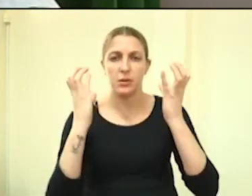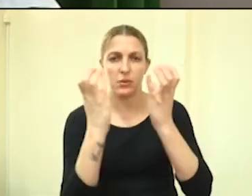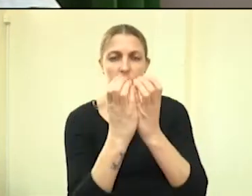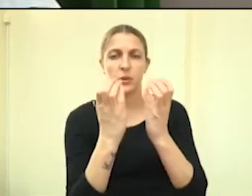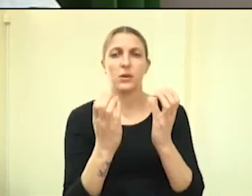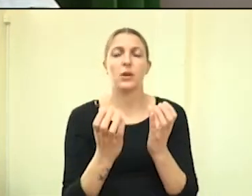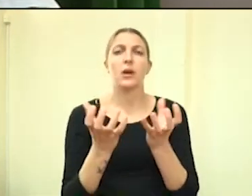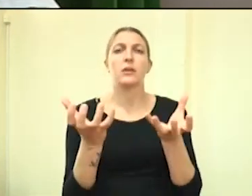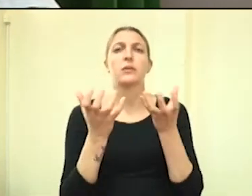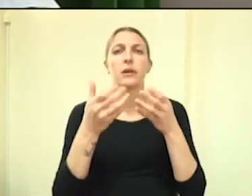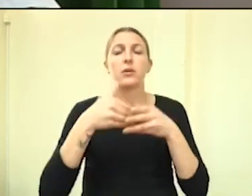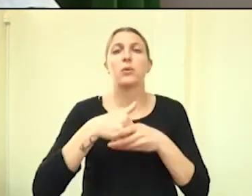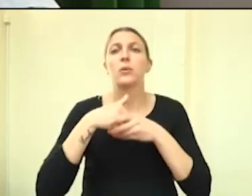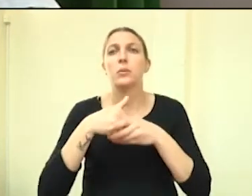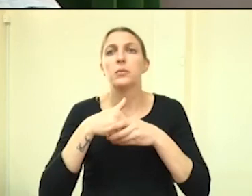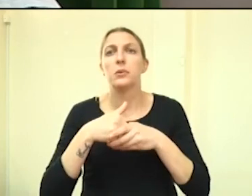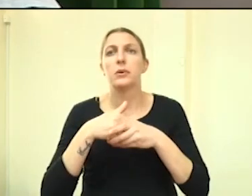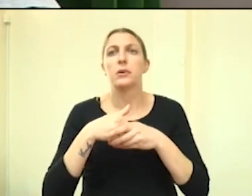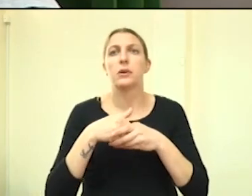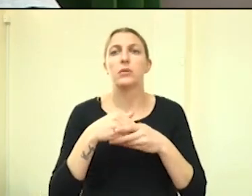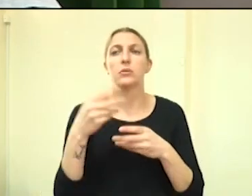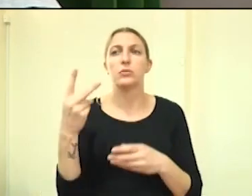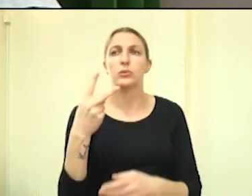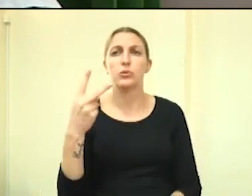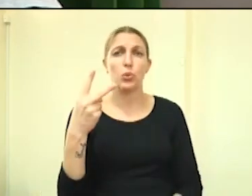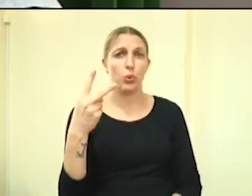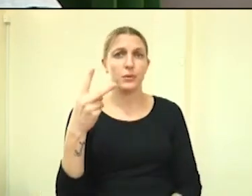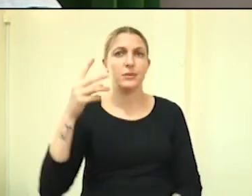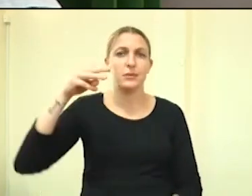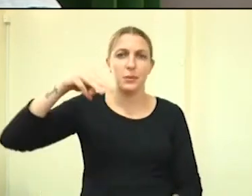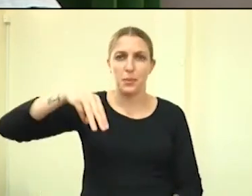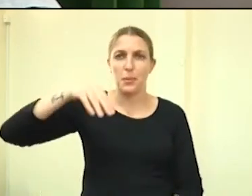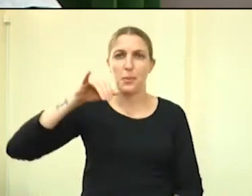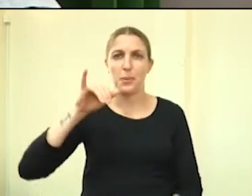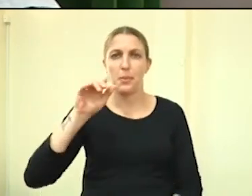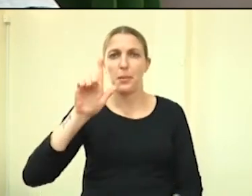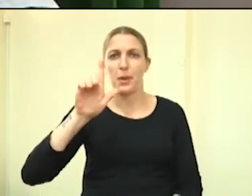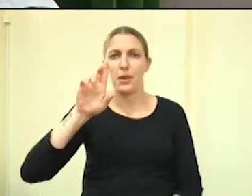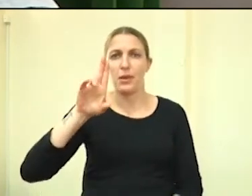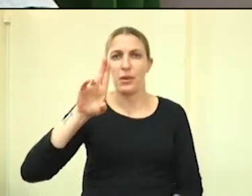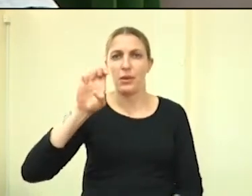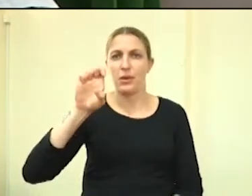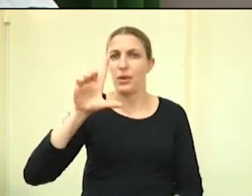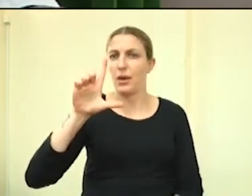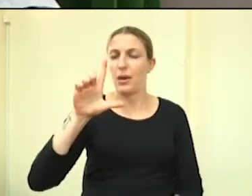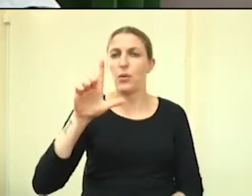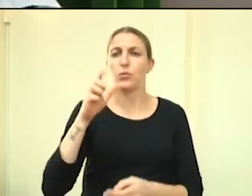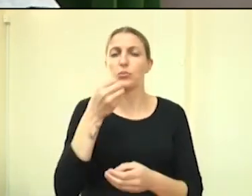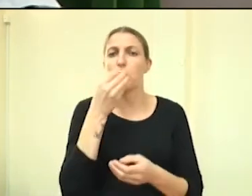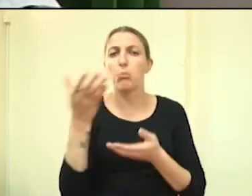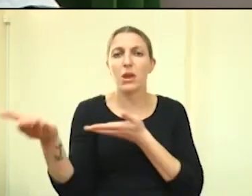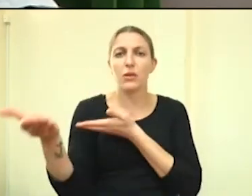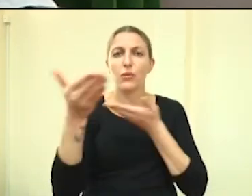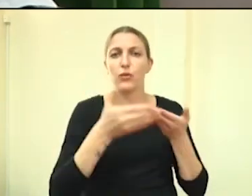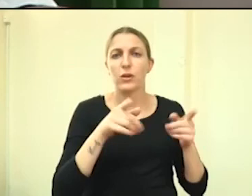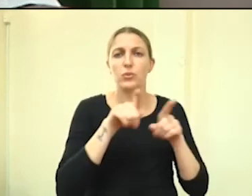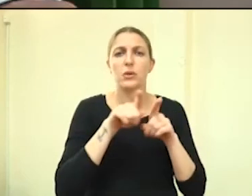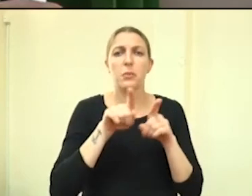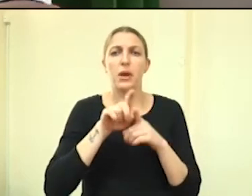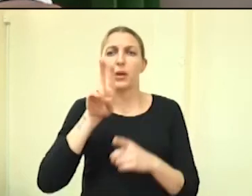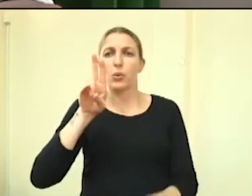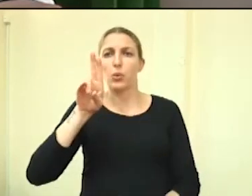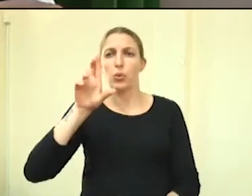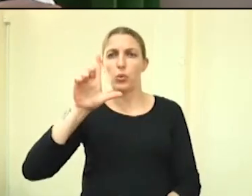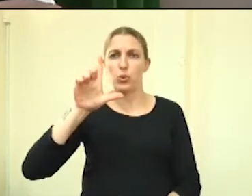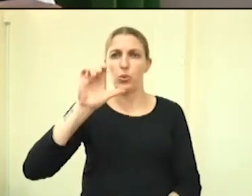quero cumprimentar os dois Miguel, Miguel Toto, o Miguel, seja bem-vindo, o seu Lissem.